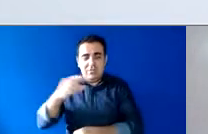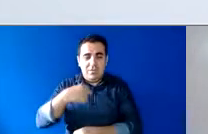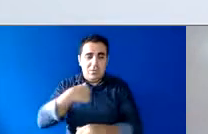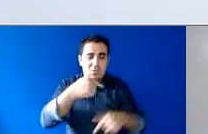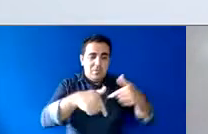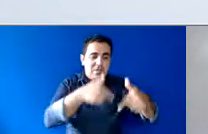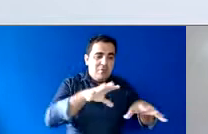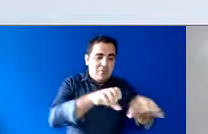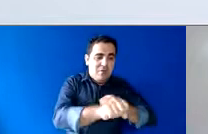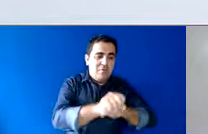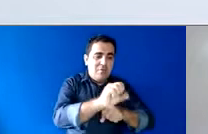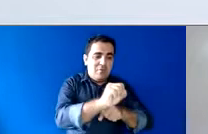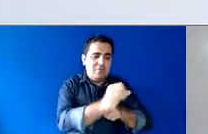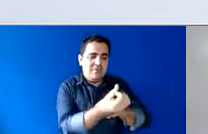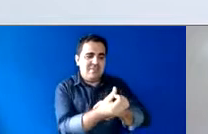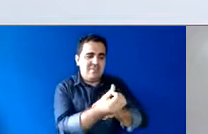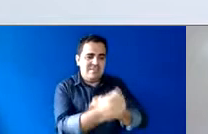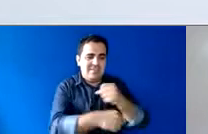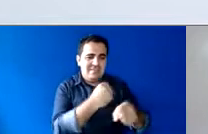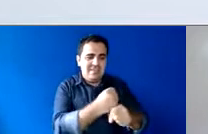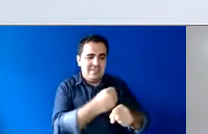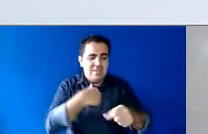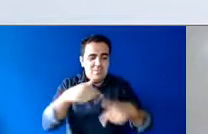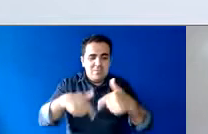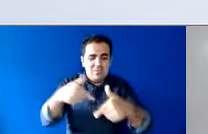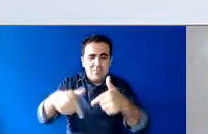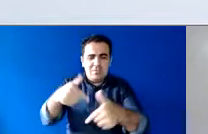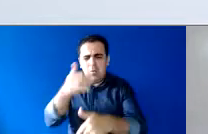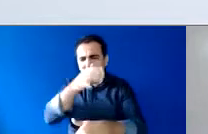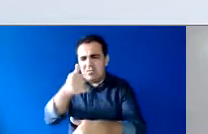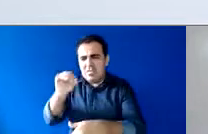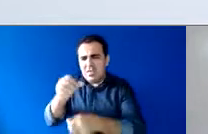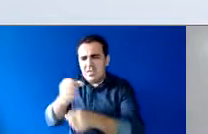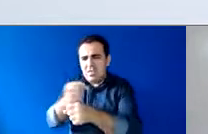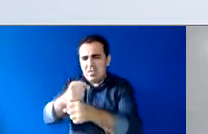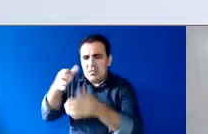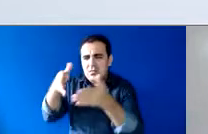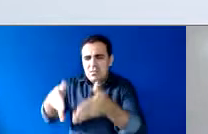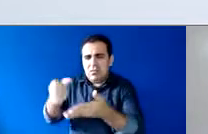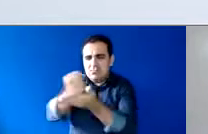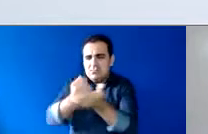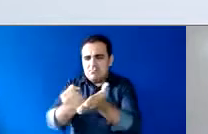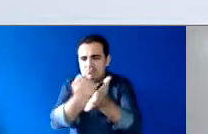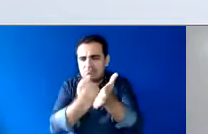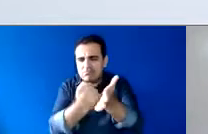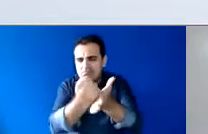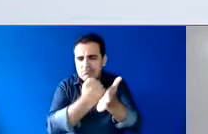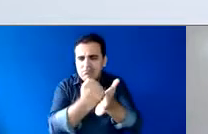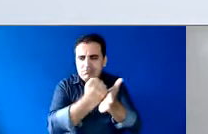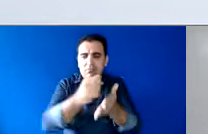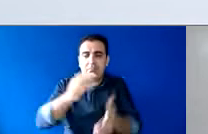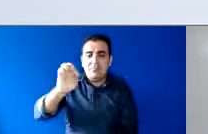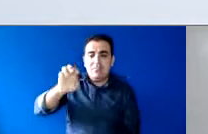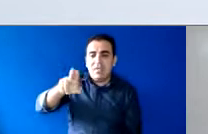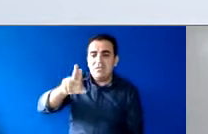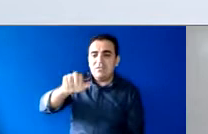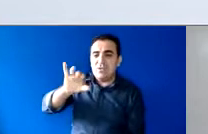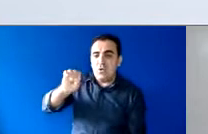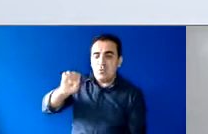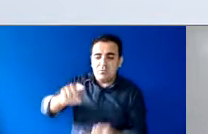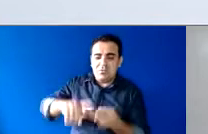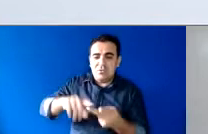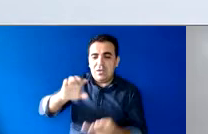lá praticamente 10 anos sem ultrassonografia. Pré-natal, consulta de pré-natal feito com tensiômetro, um